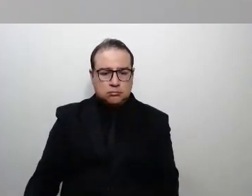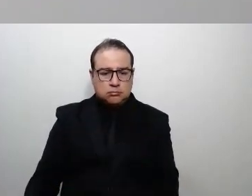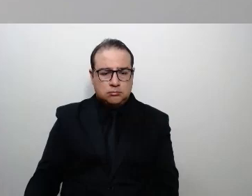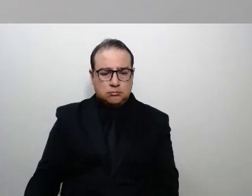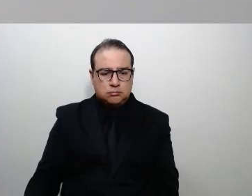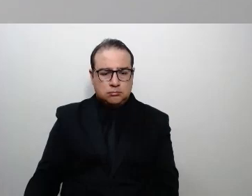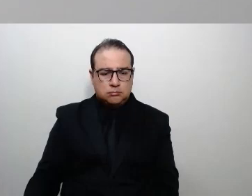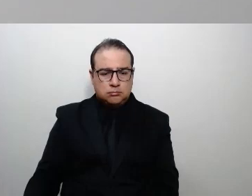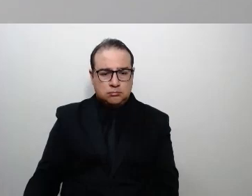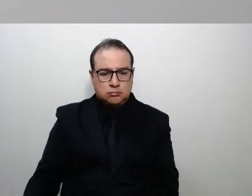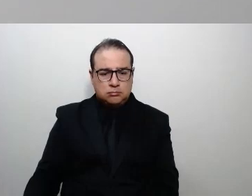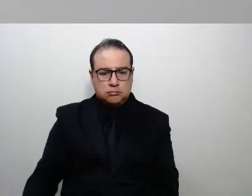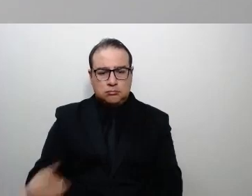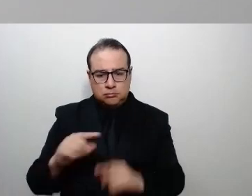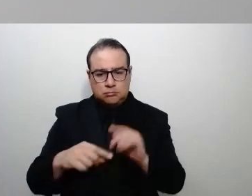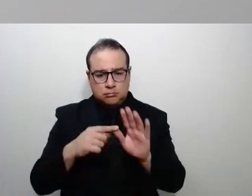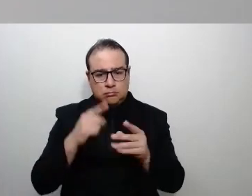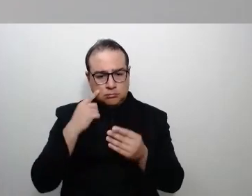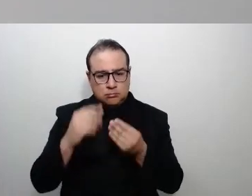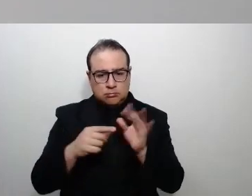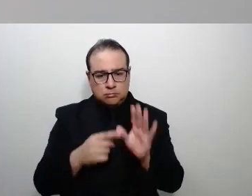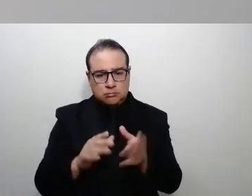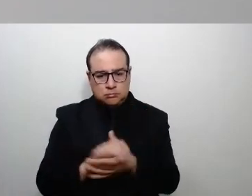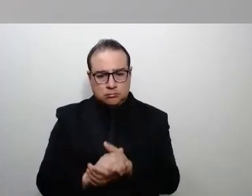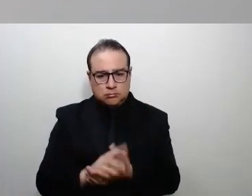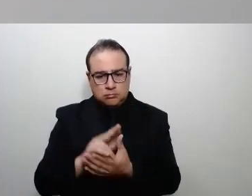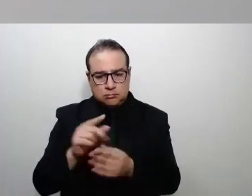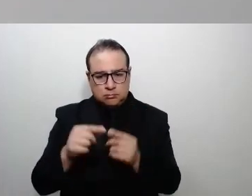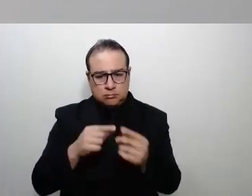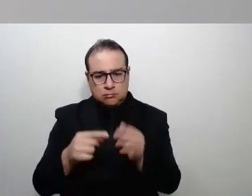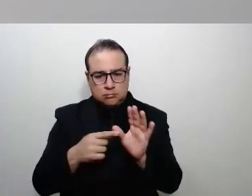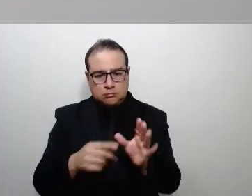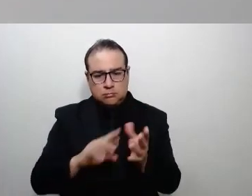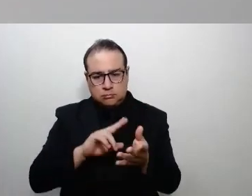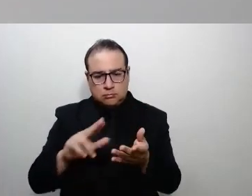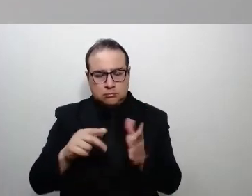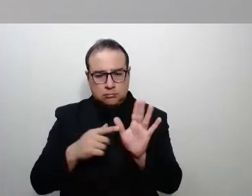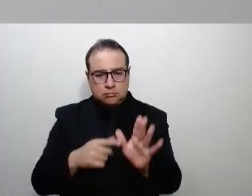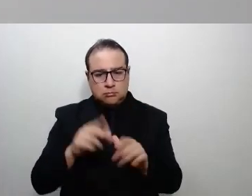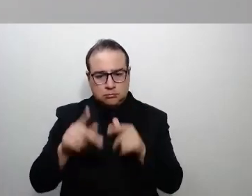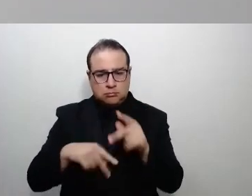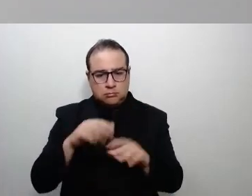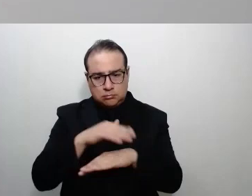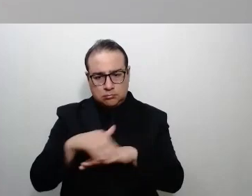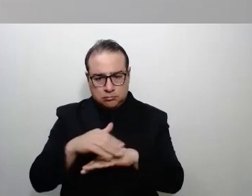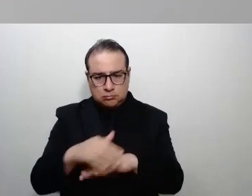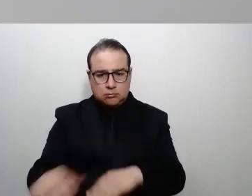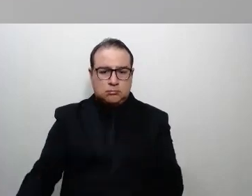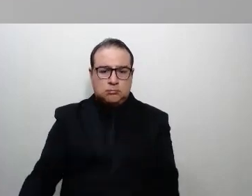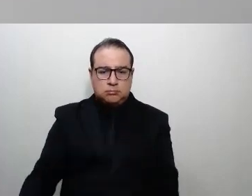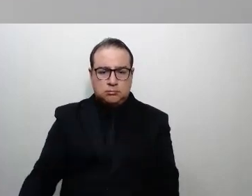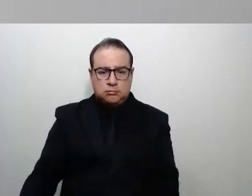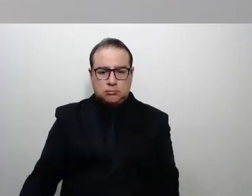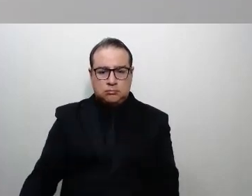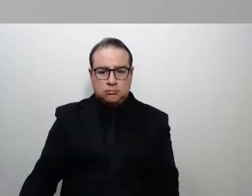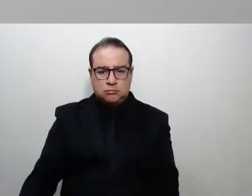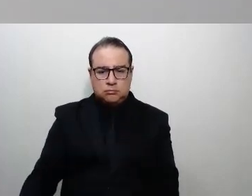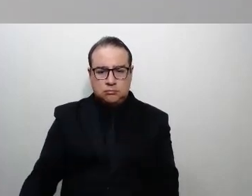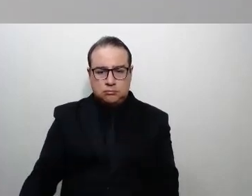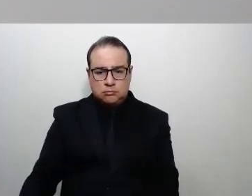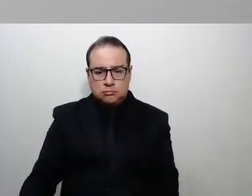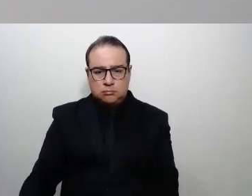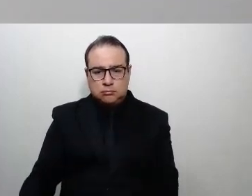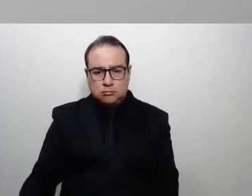interessante é o projeto de Registro Civil para a população de rua nós estamos Agora Numa campanha